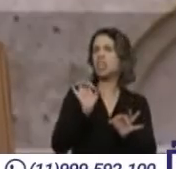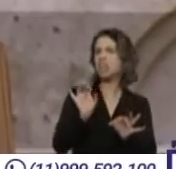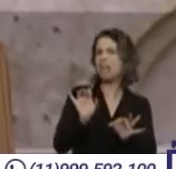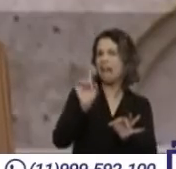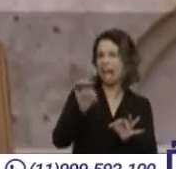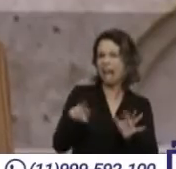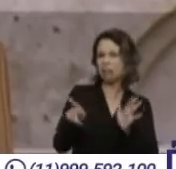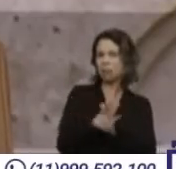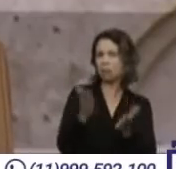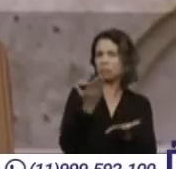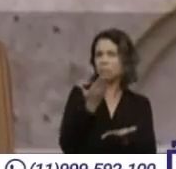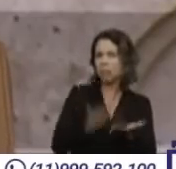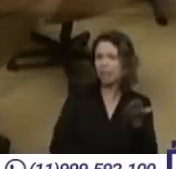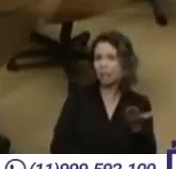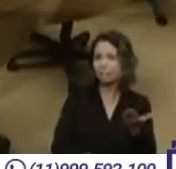derrota.